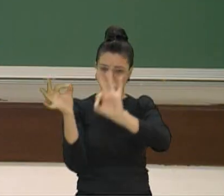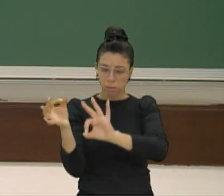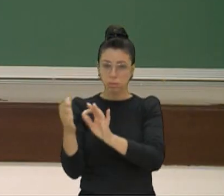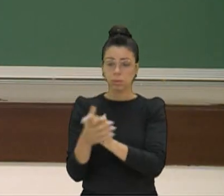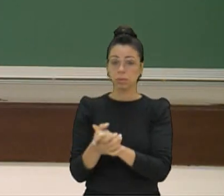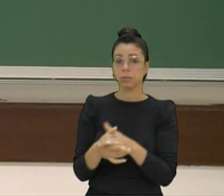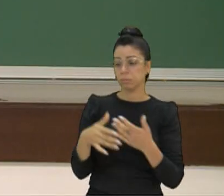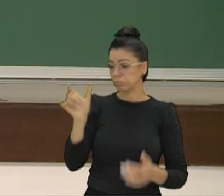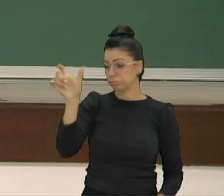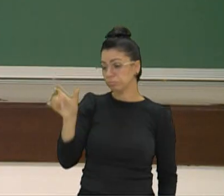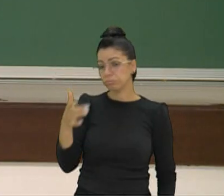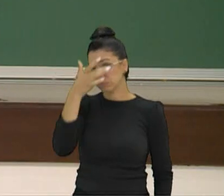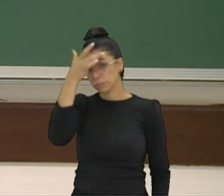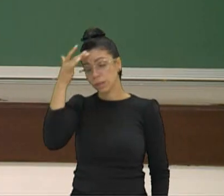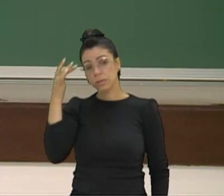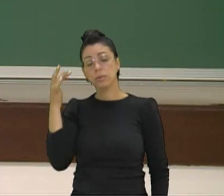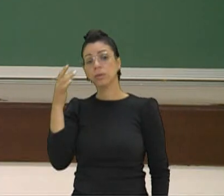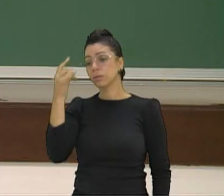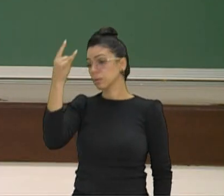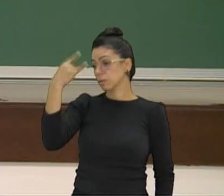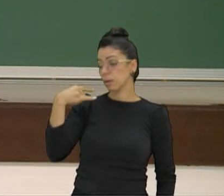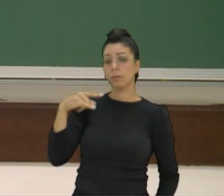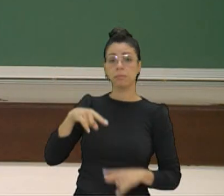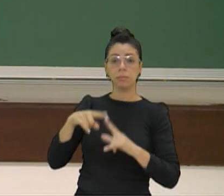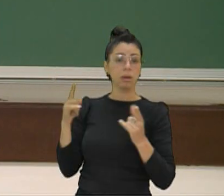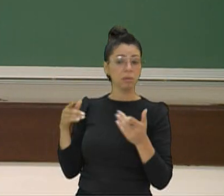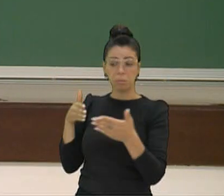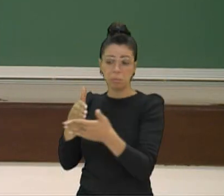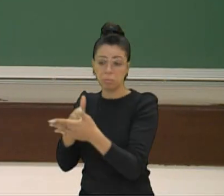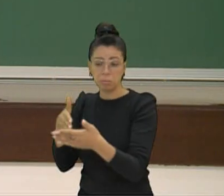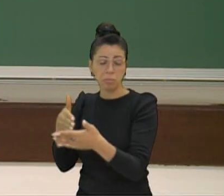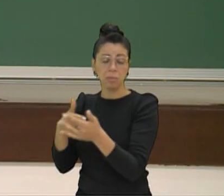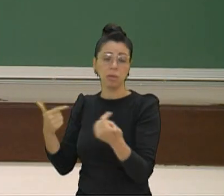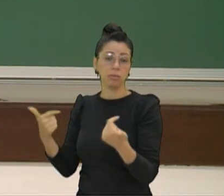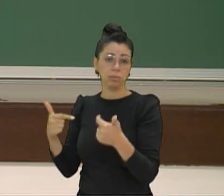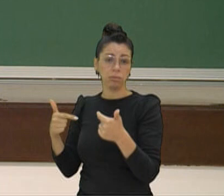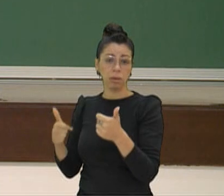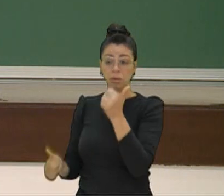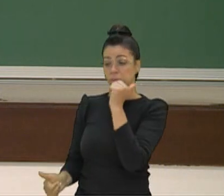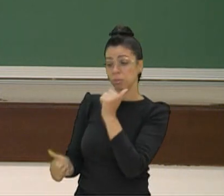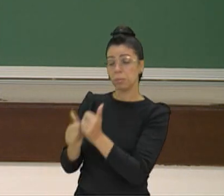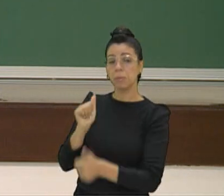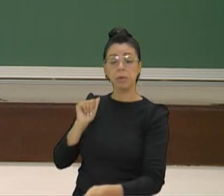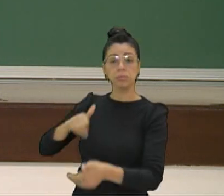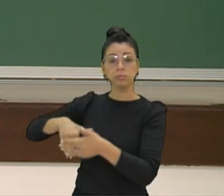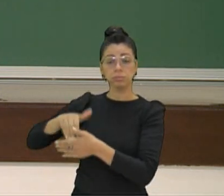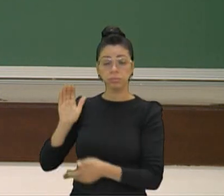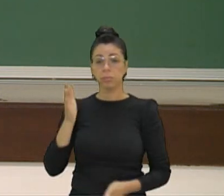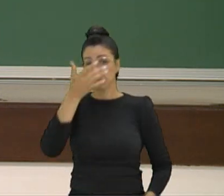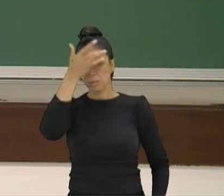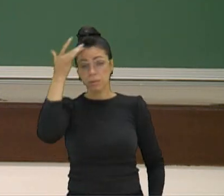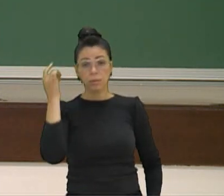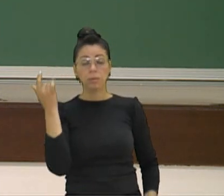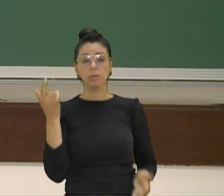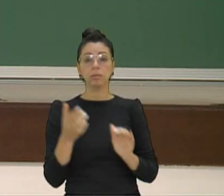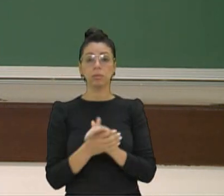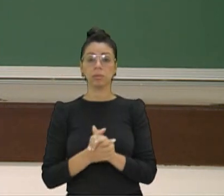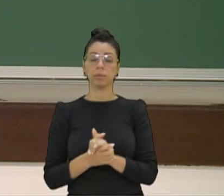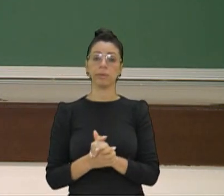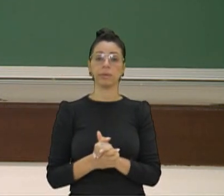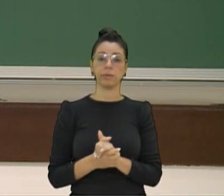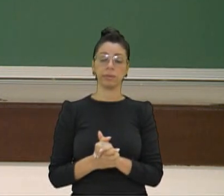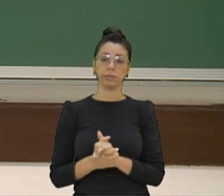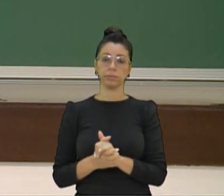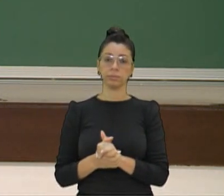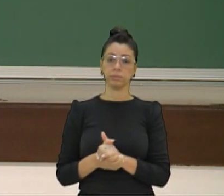pessoa cega, mas ele não tem uma limitação, ele pratica um esporte. Será que essas pessoas, por alguma razão, elas deixam de fazer